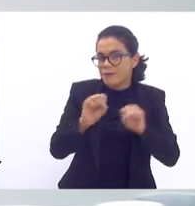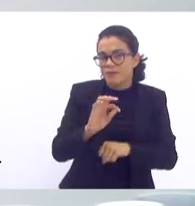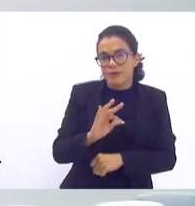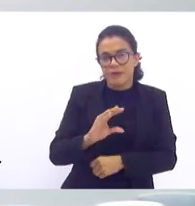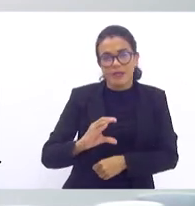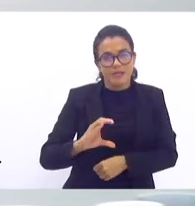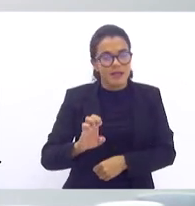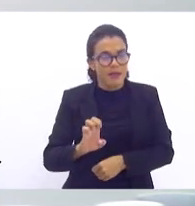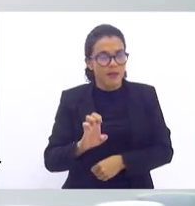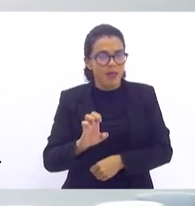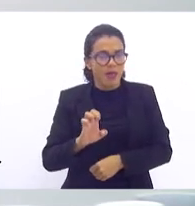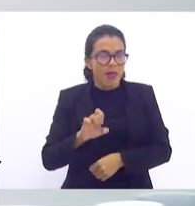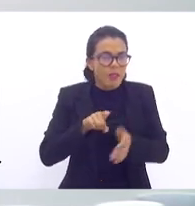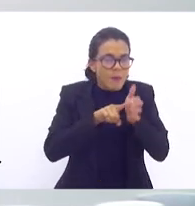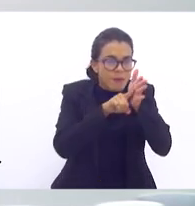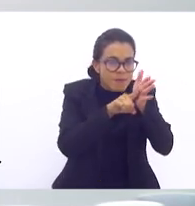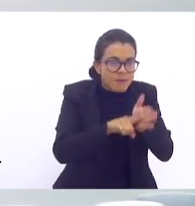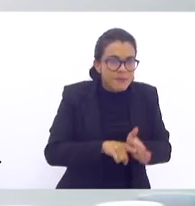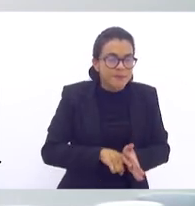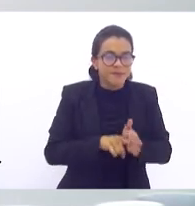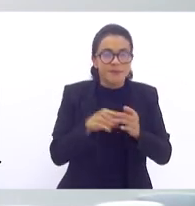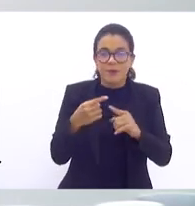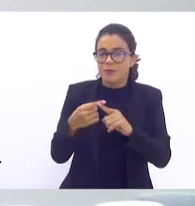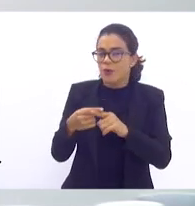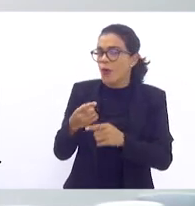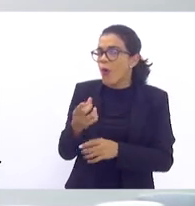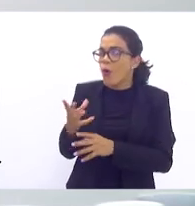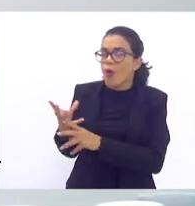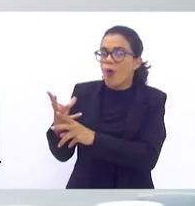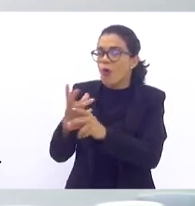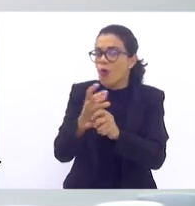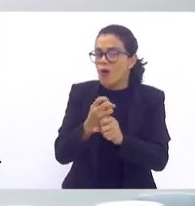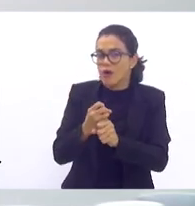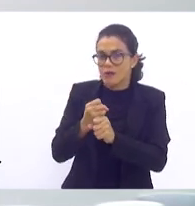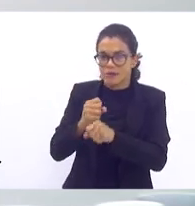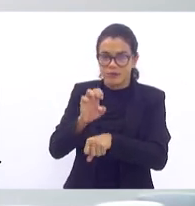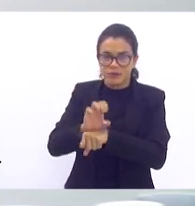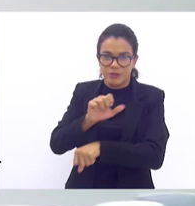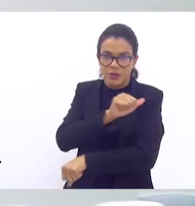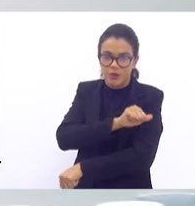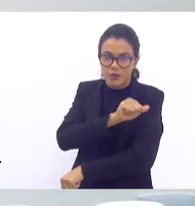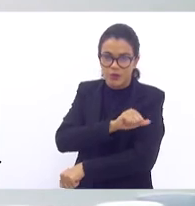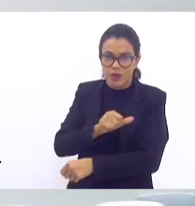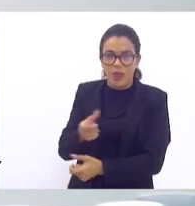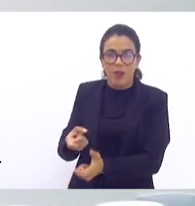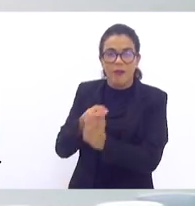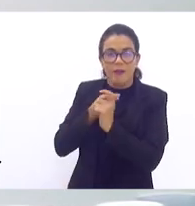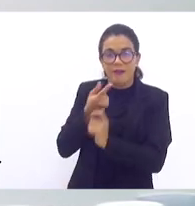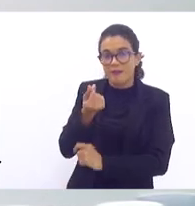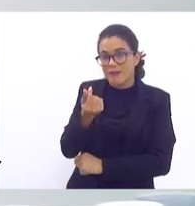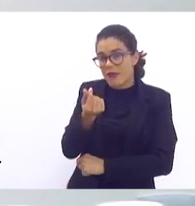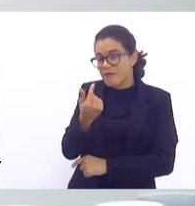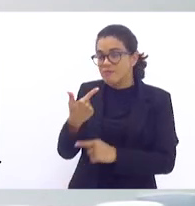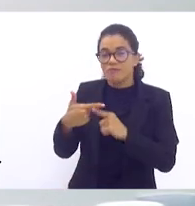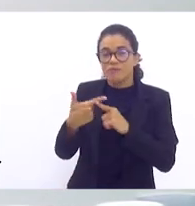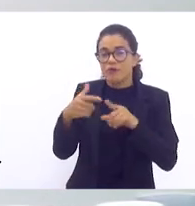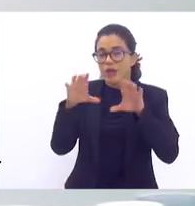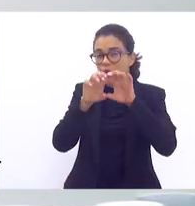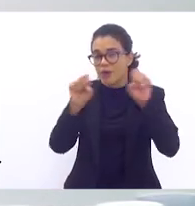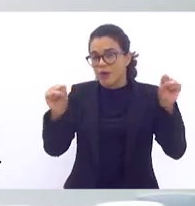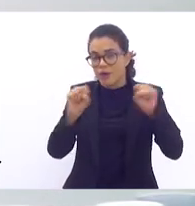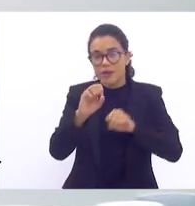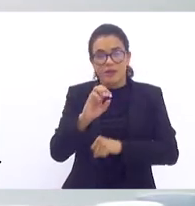debruça sobre isso quanto é que o estado do Rio deve o que foi feito aqui por que que o TSE não faz o estudo aprofundado disso